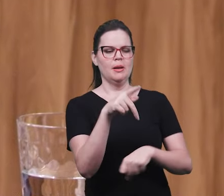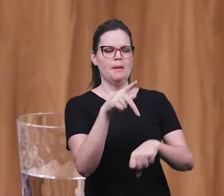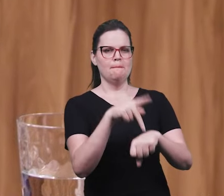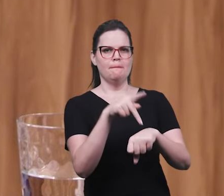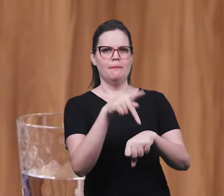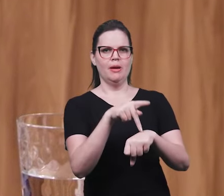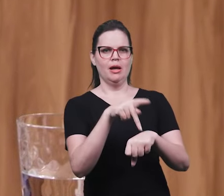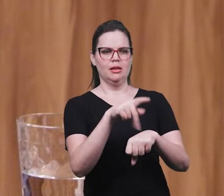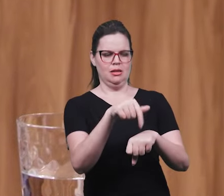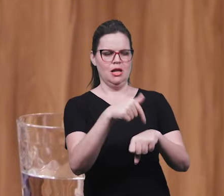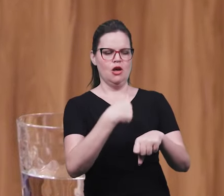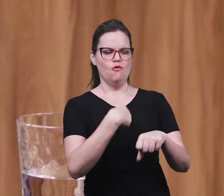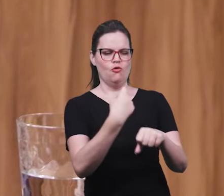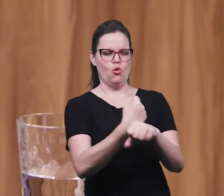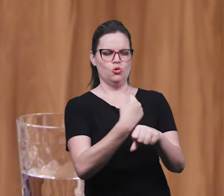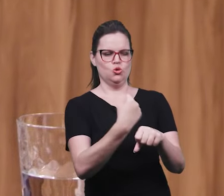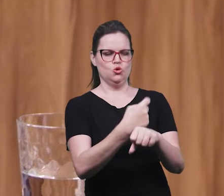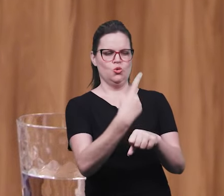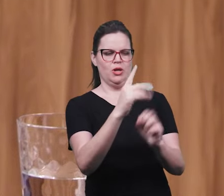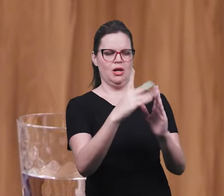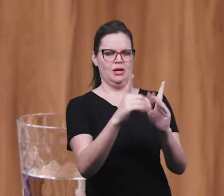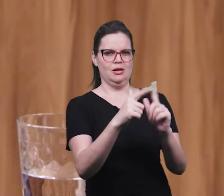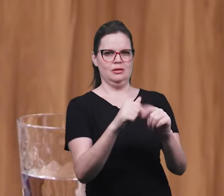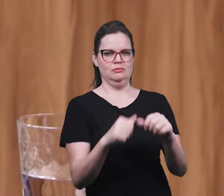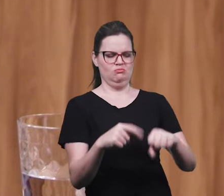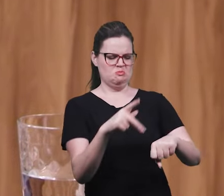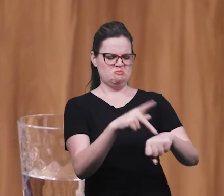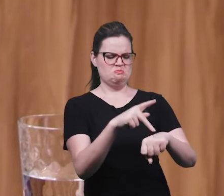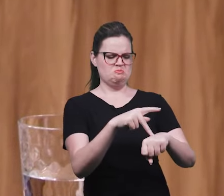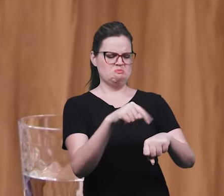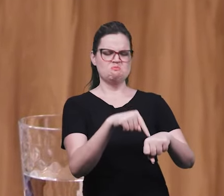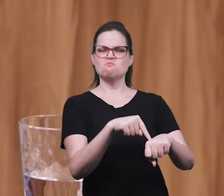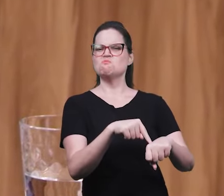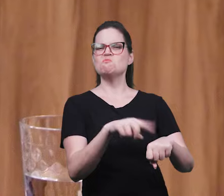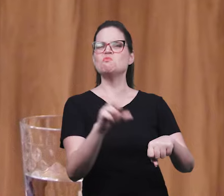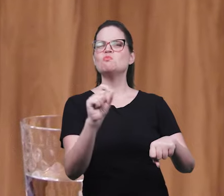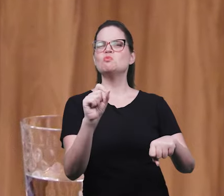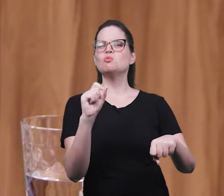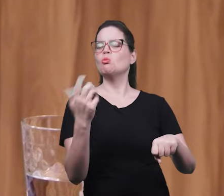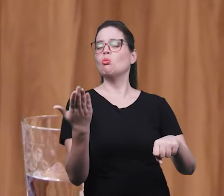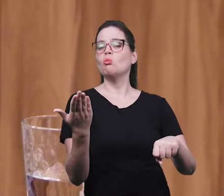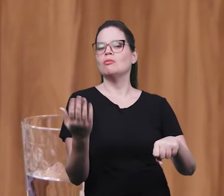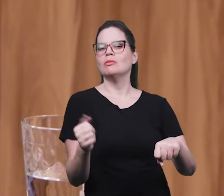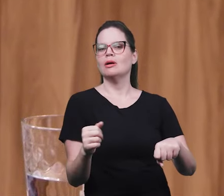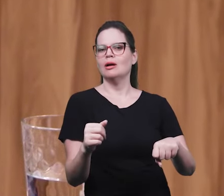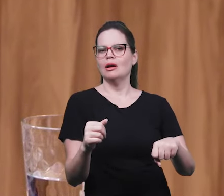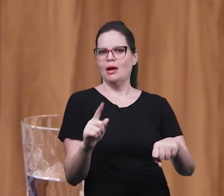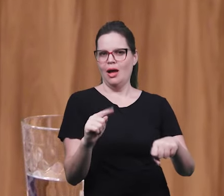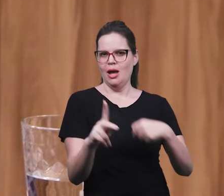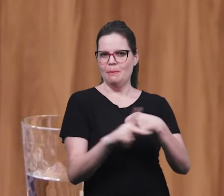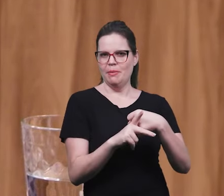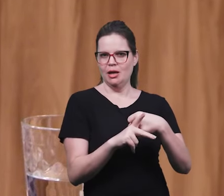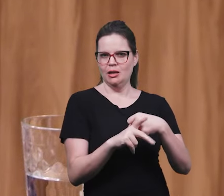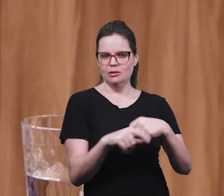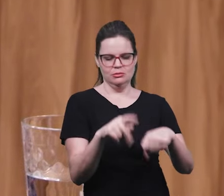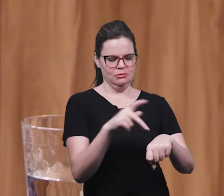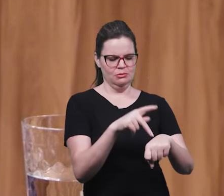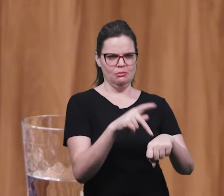aquela pedra ali não era Pedro, naturalmente. A palavra Petra em hebraico significa, em grego,